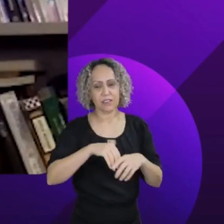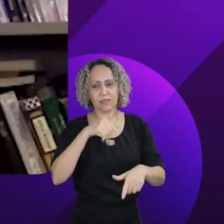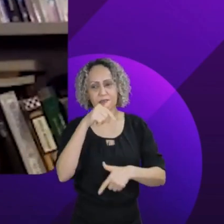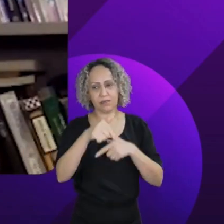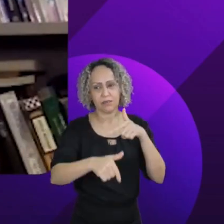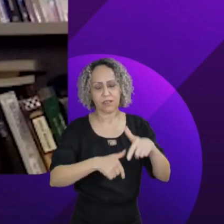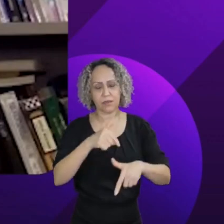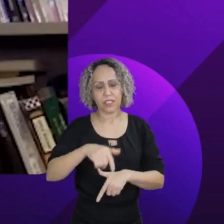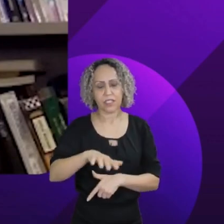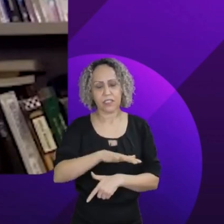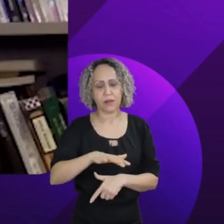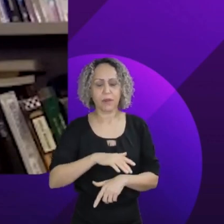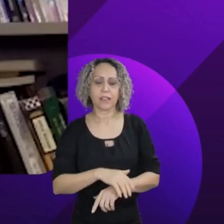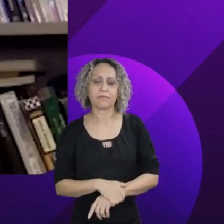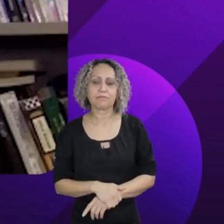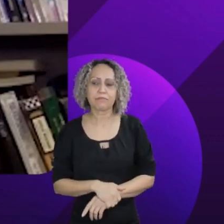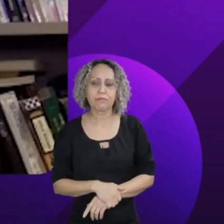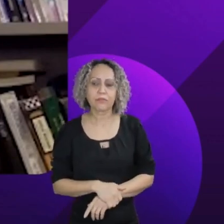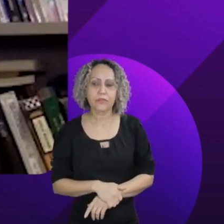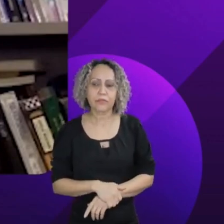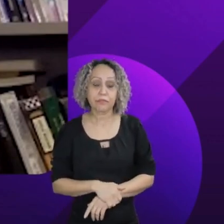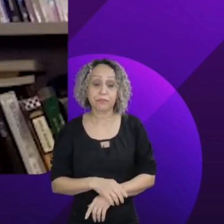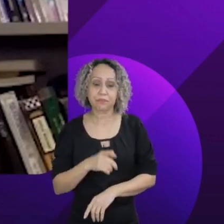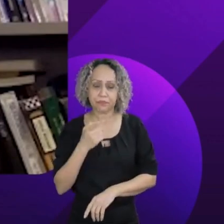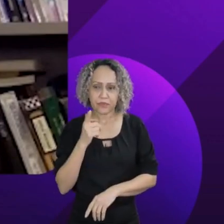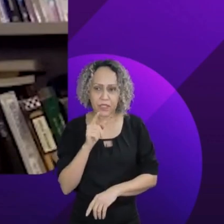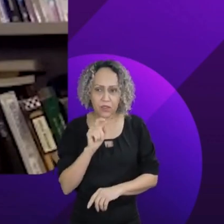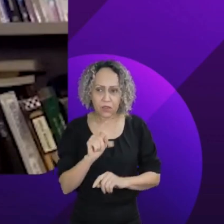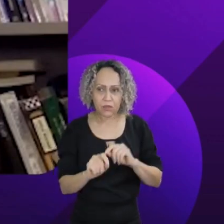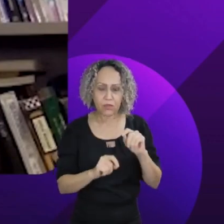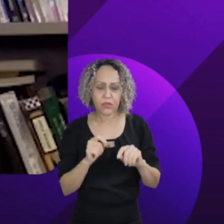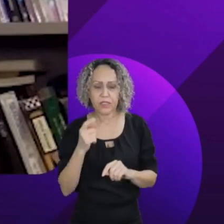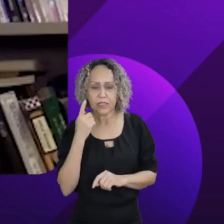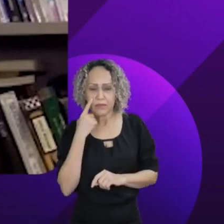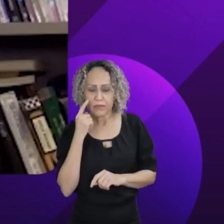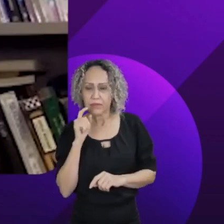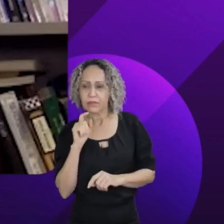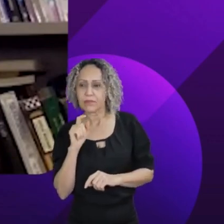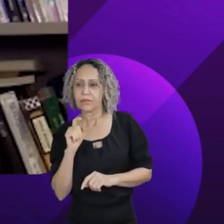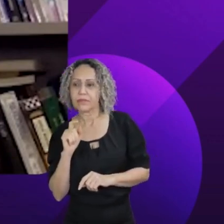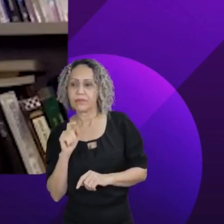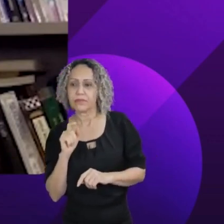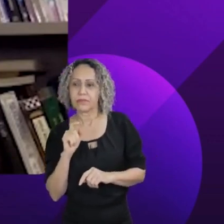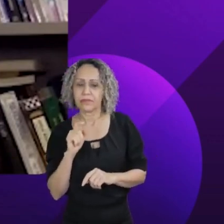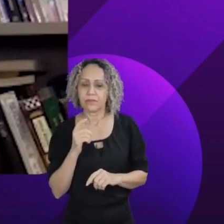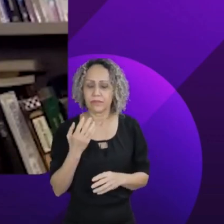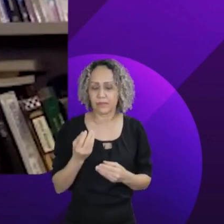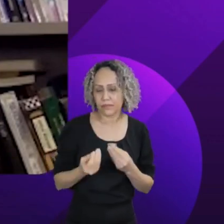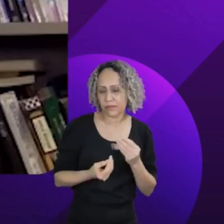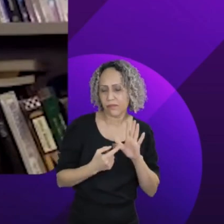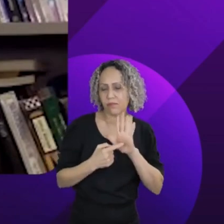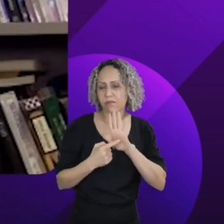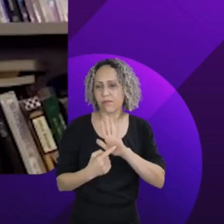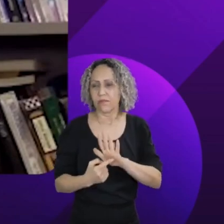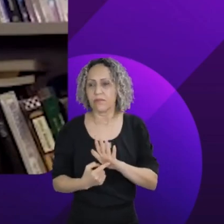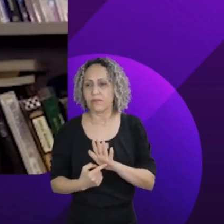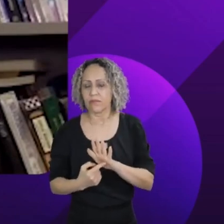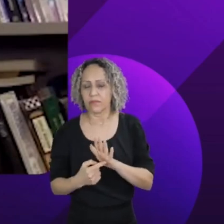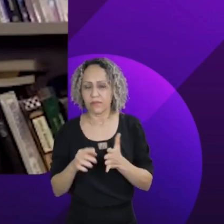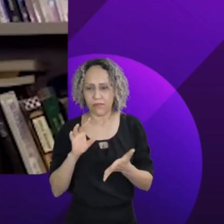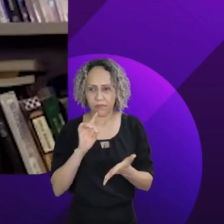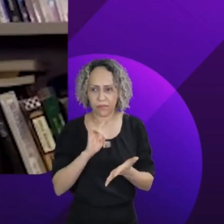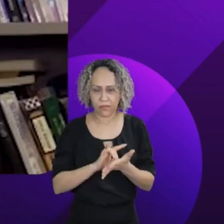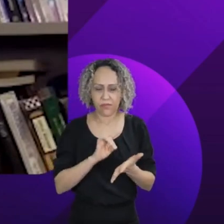É, isso você vai fazendo, com isso você vai dando demonstrações, na verdade,